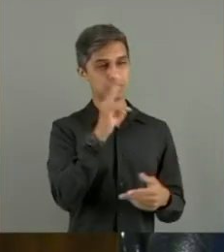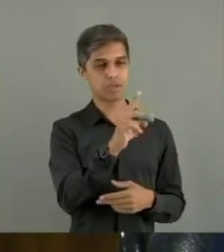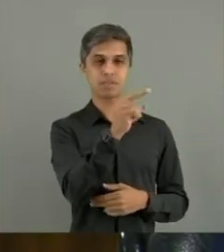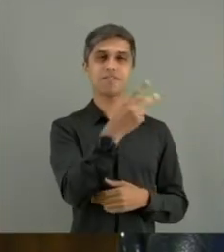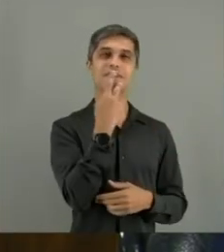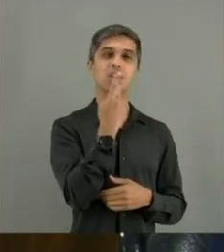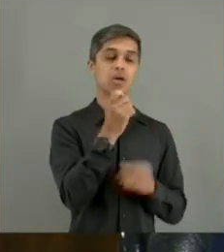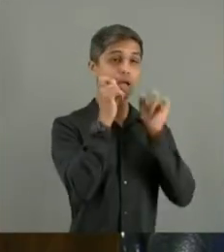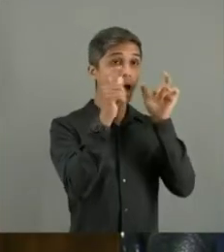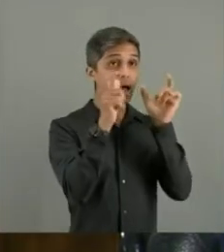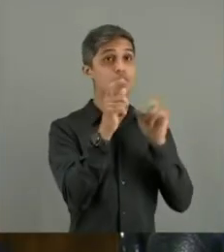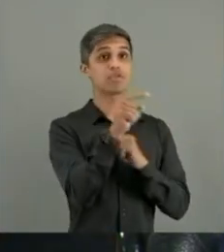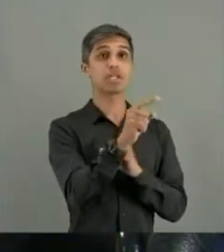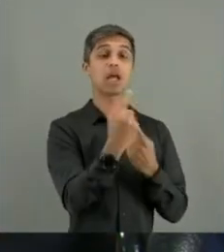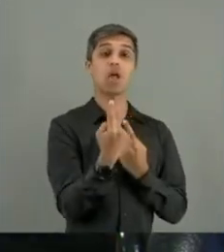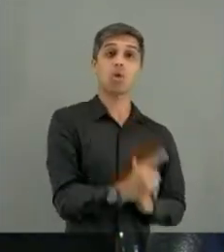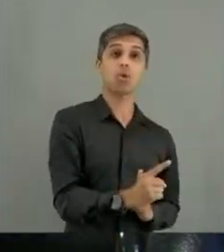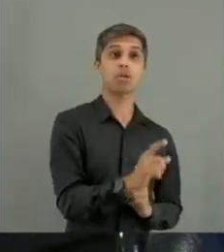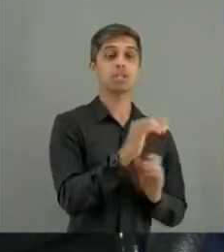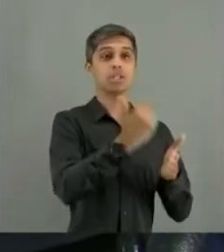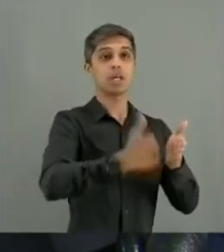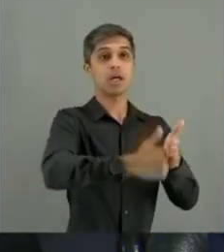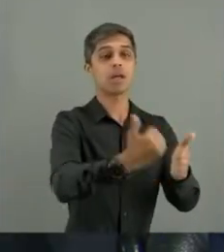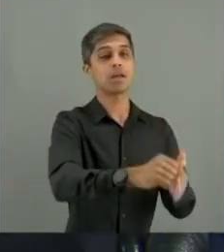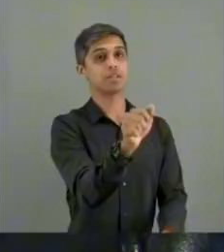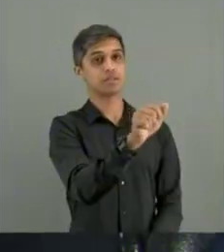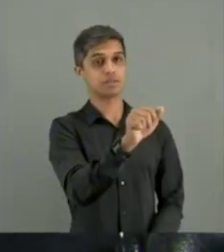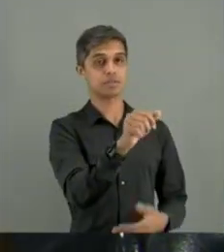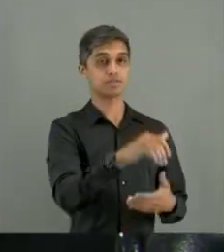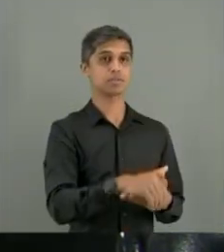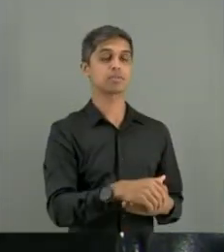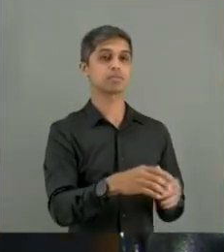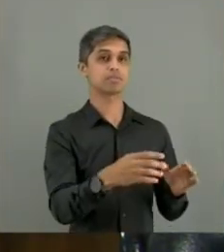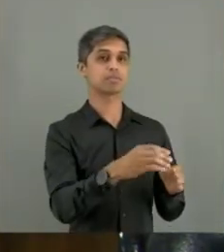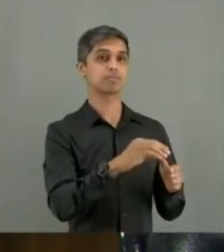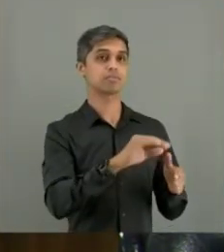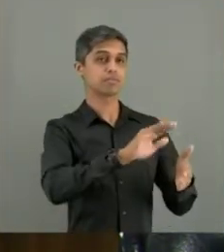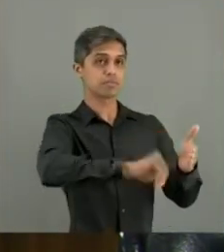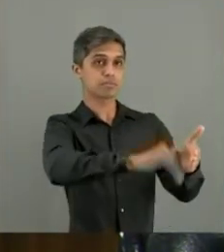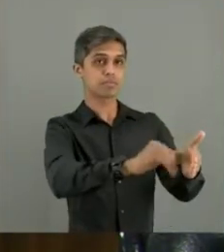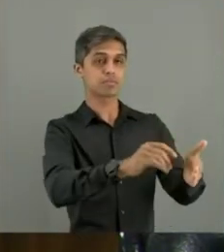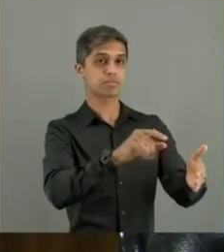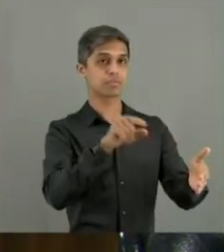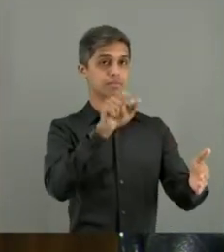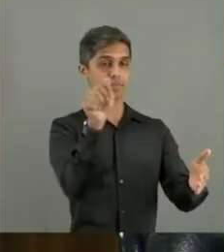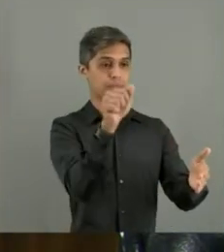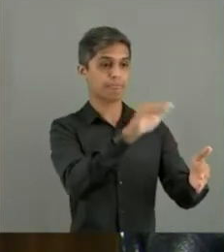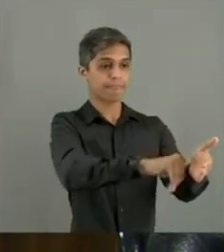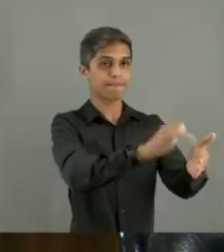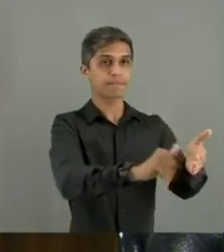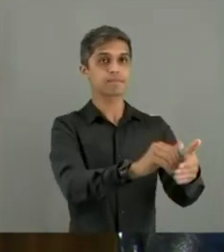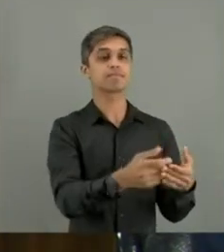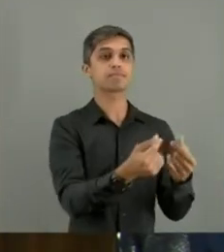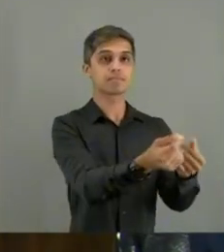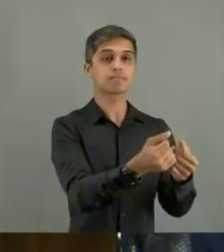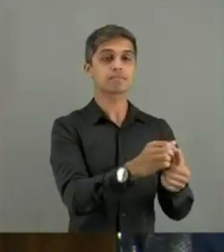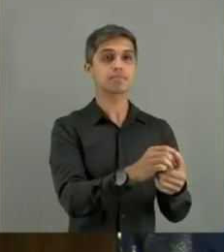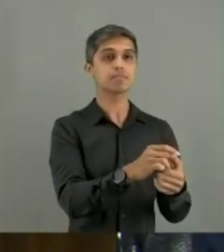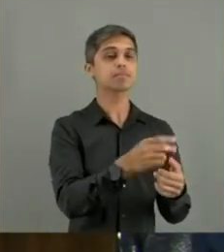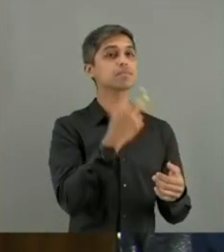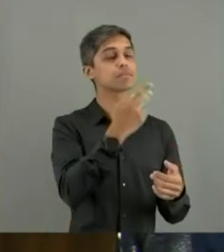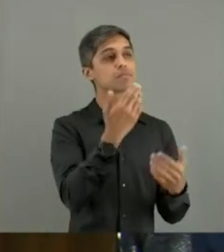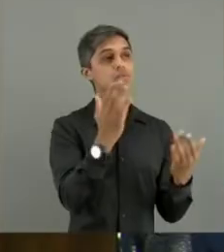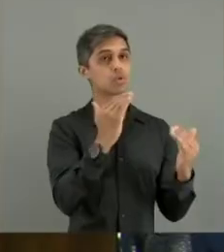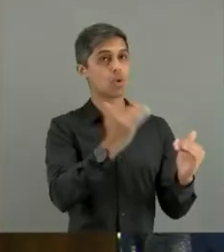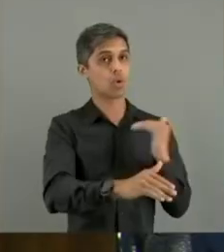vi atentamente, que a senhora é contra descontos associativos agora, nesse momento, em função do que olhou no passado, é contra